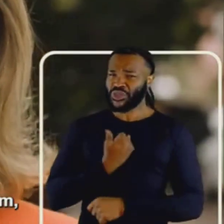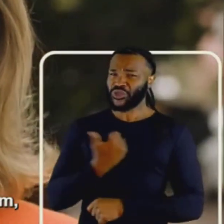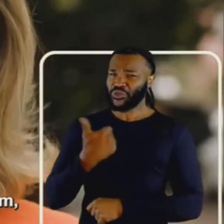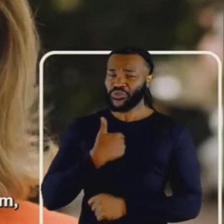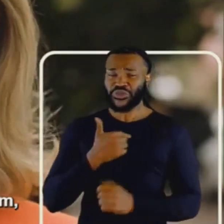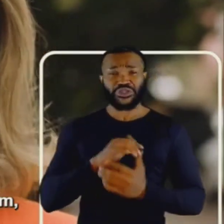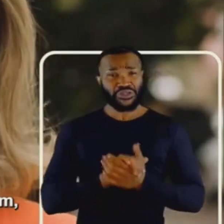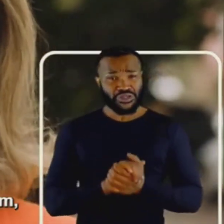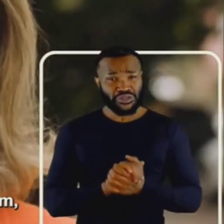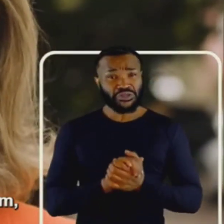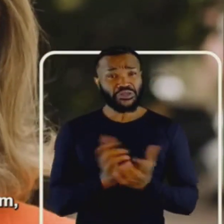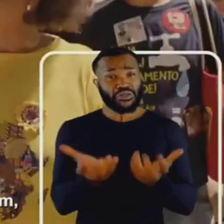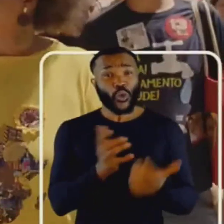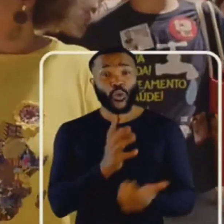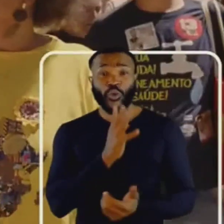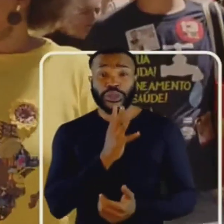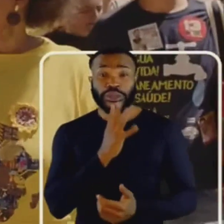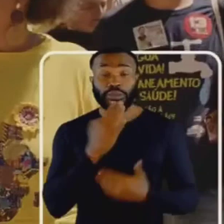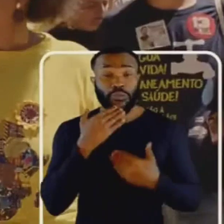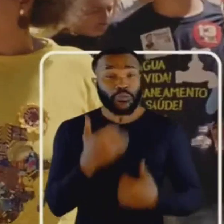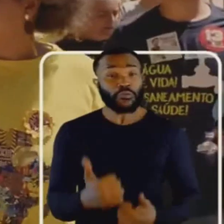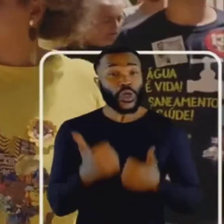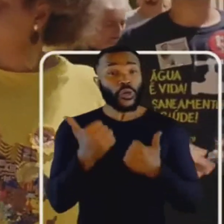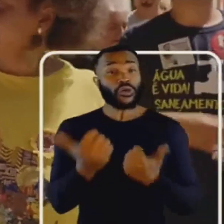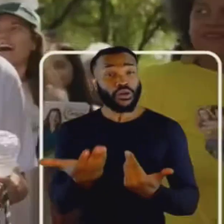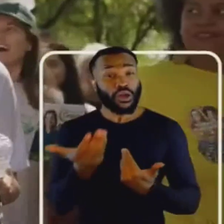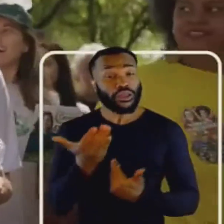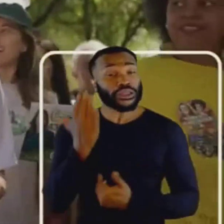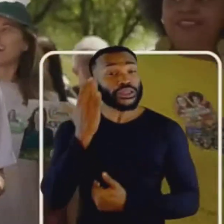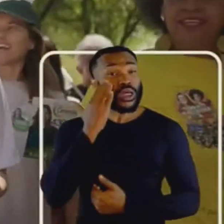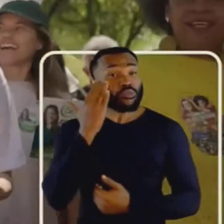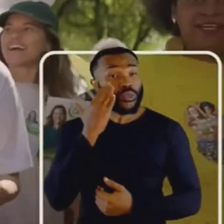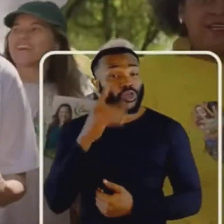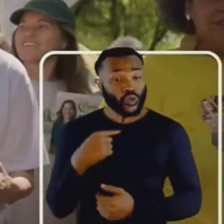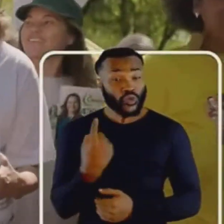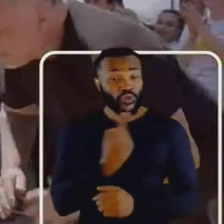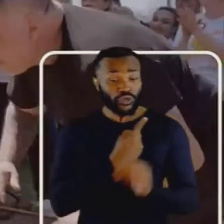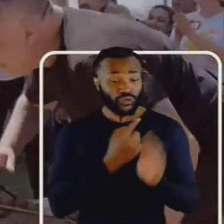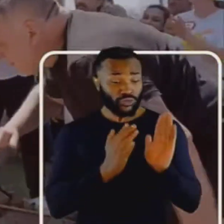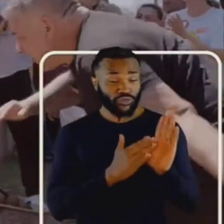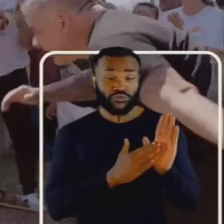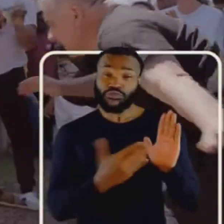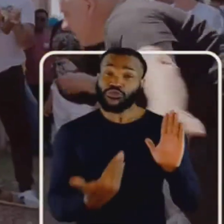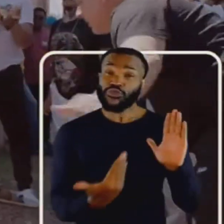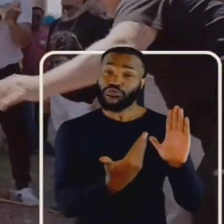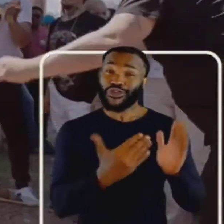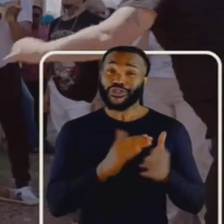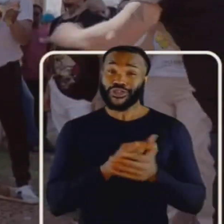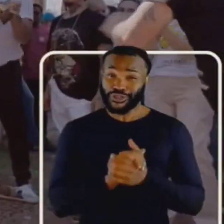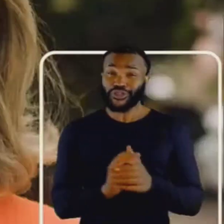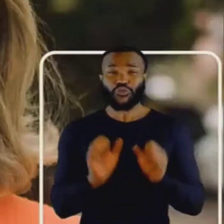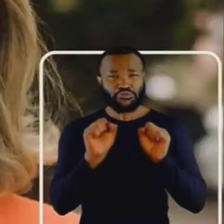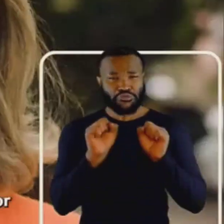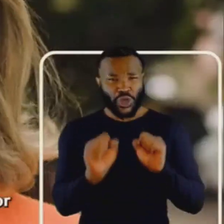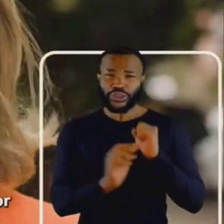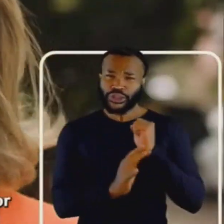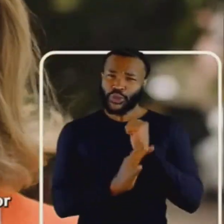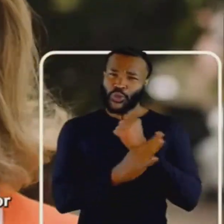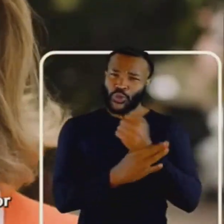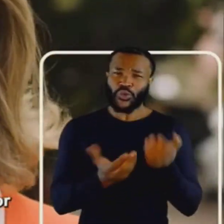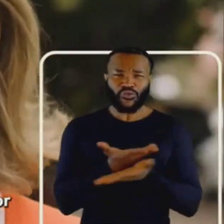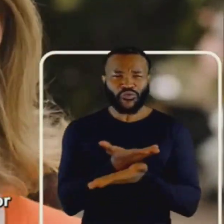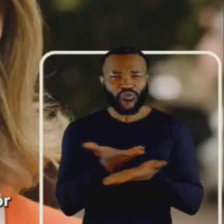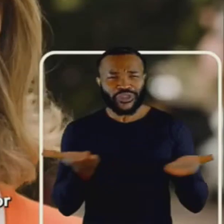recado também para mim, de que quer conhecer melhor, de que quer saber sobre as nossas propostas. E eu